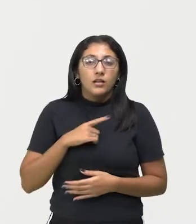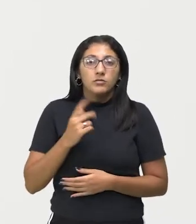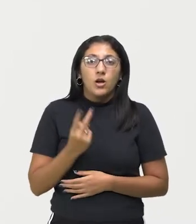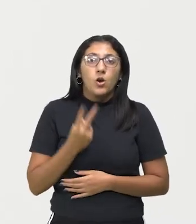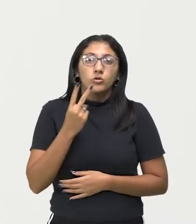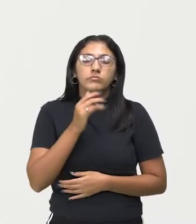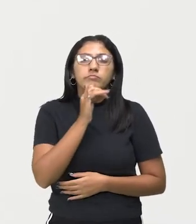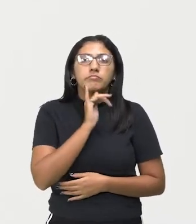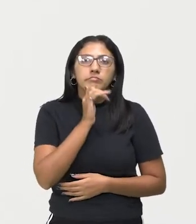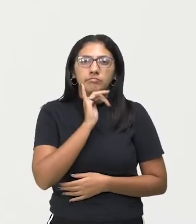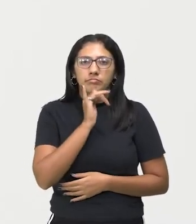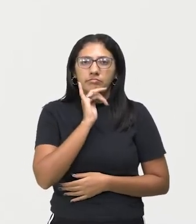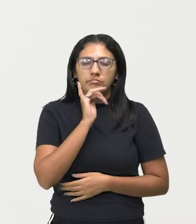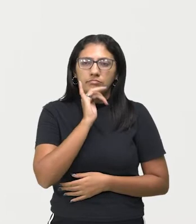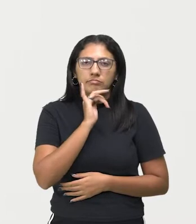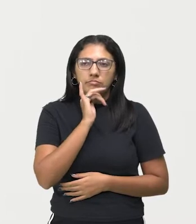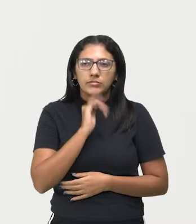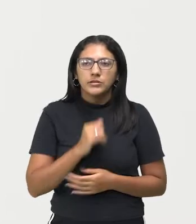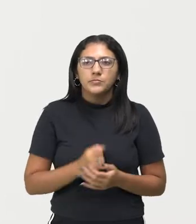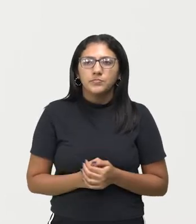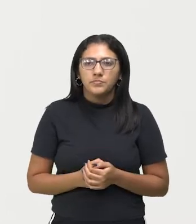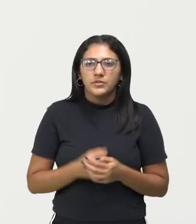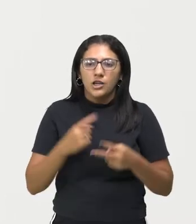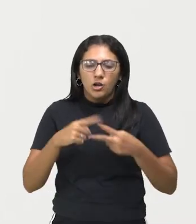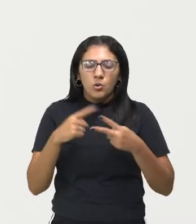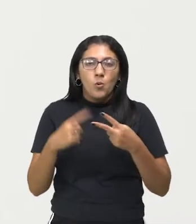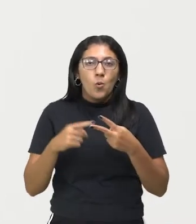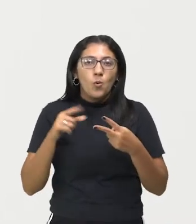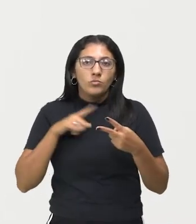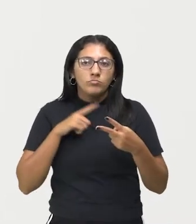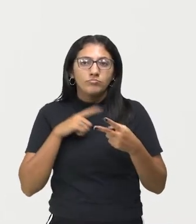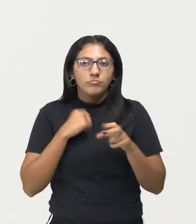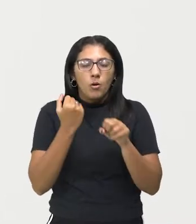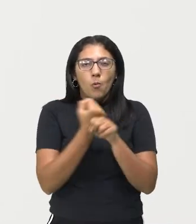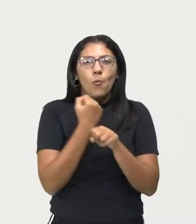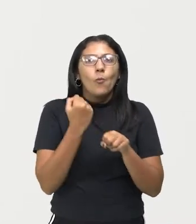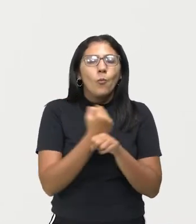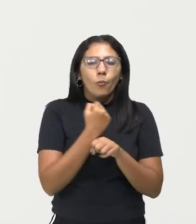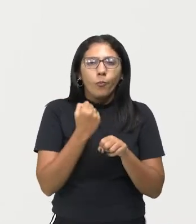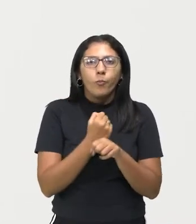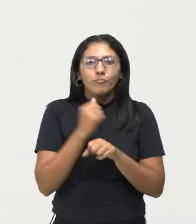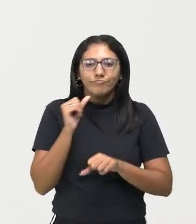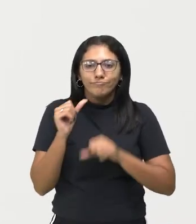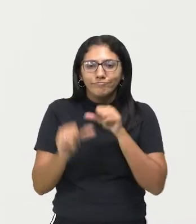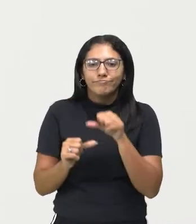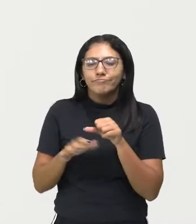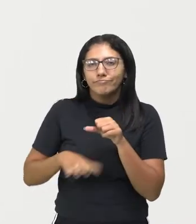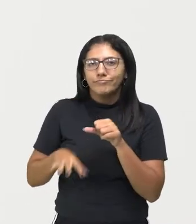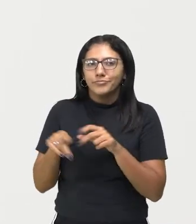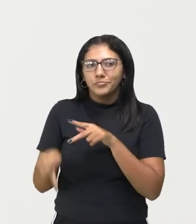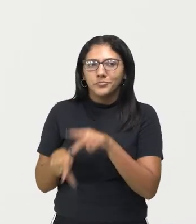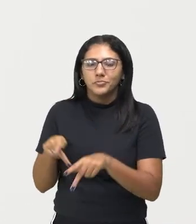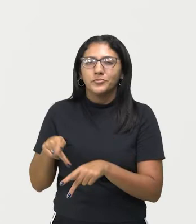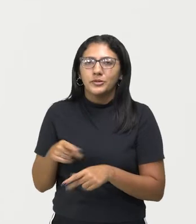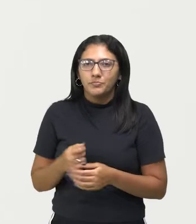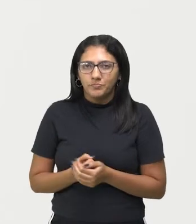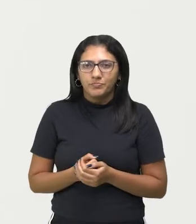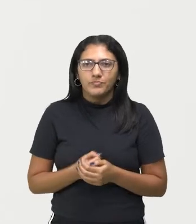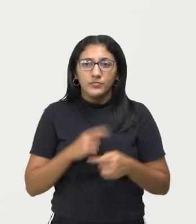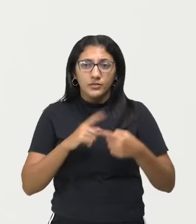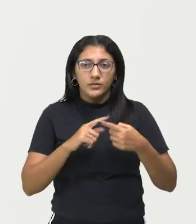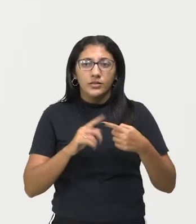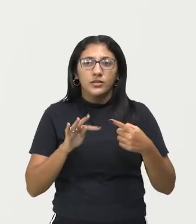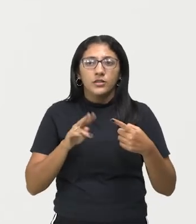povos indígenas que foram, de duas usinas que acabaram mexendo com a população indígena. No caso, a usina hidrelétrica